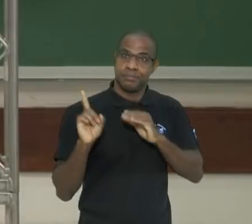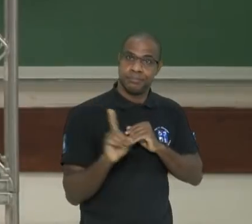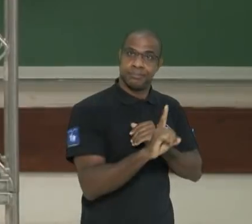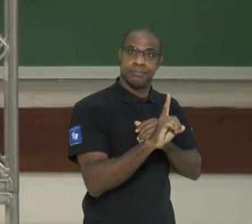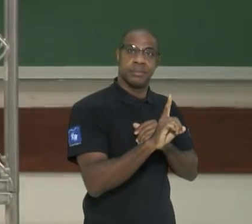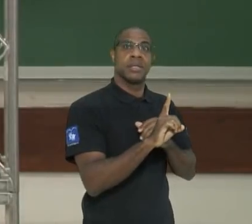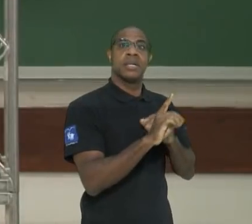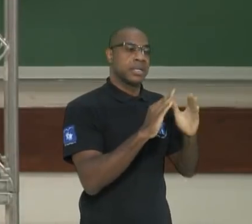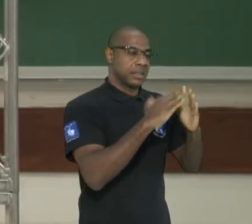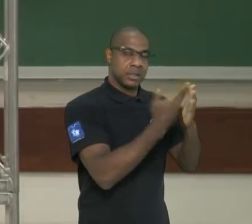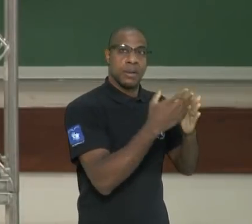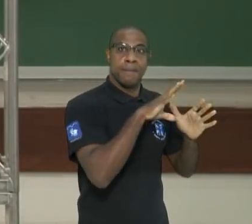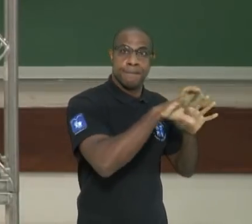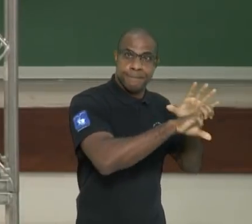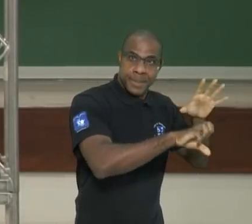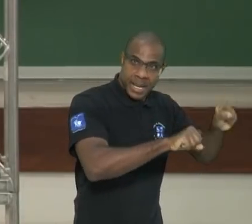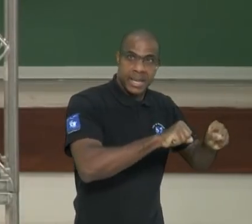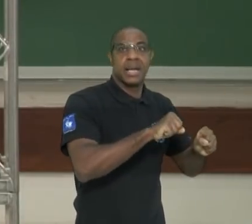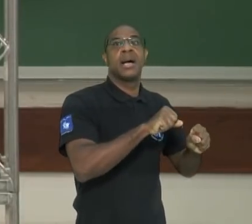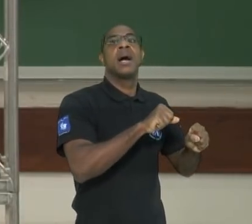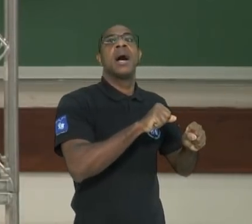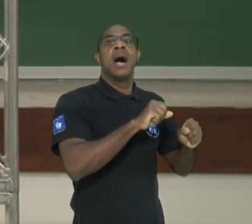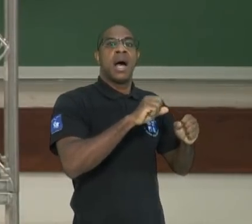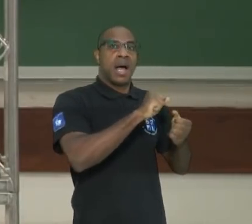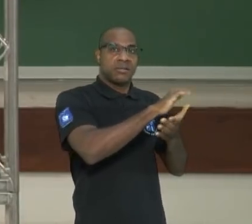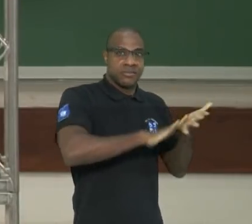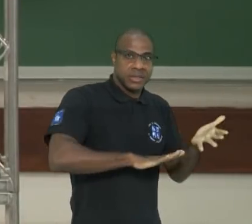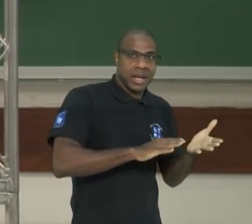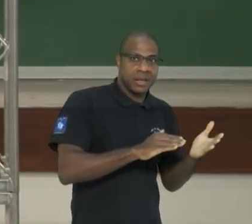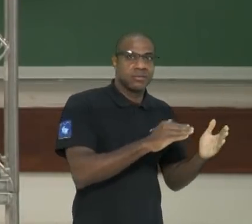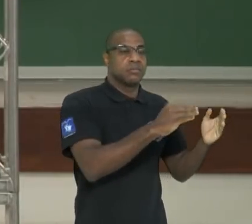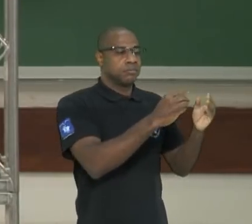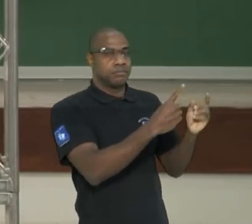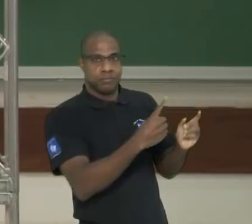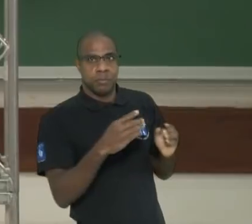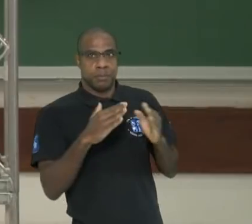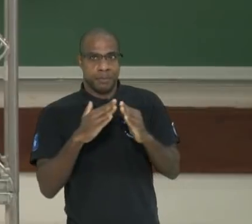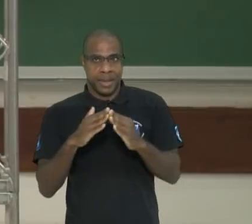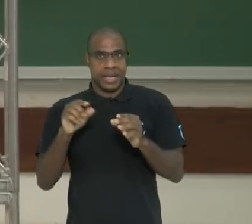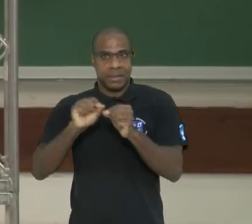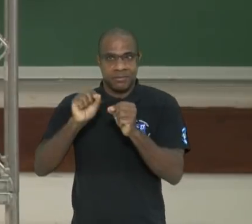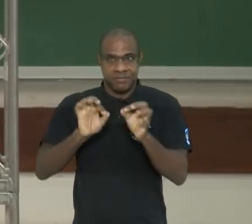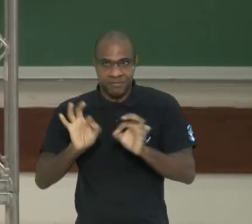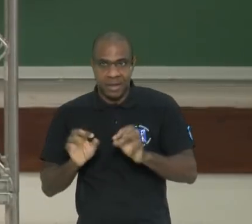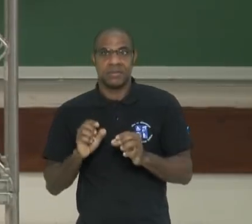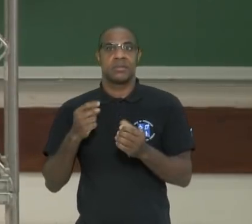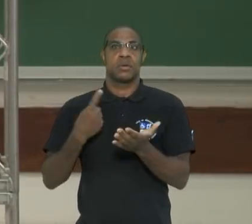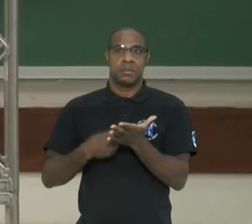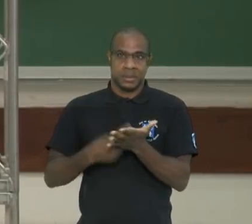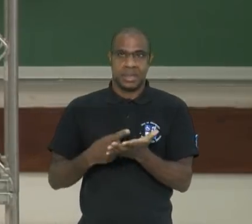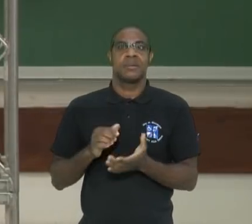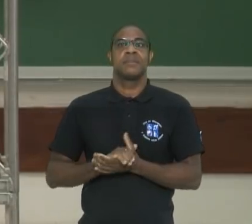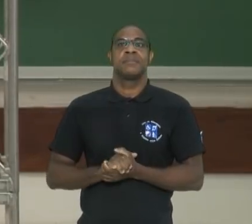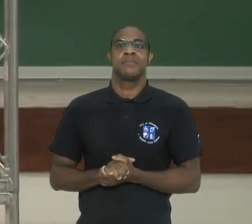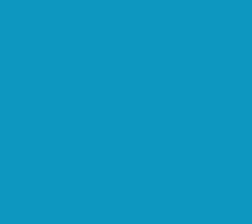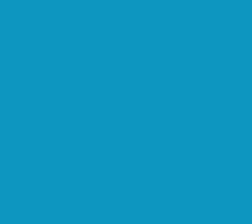depois de fazer, devolver na escola novamente para o seu professor poder corrigir. Combinado? Até a próxima aula, pessoal!